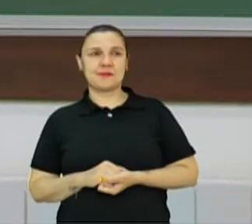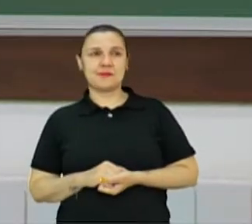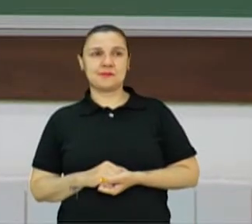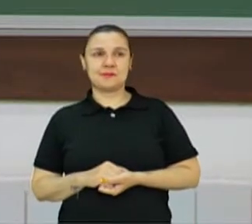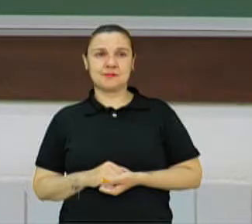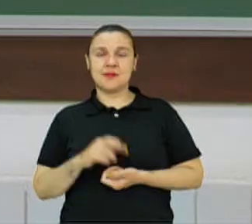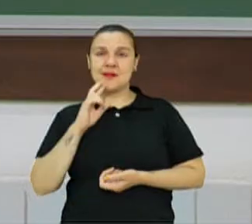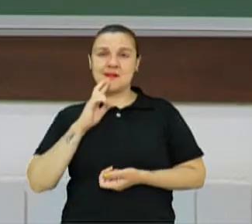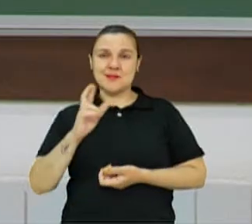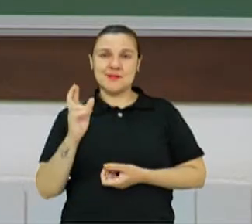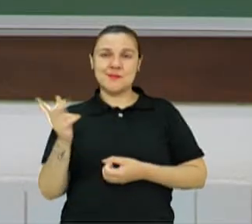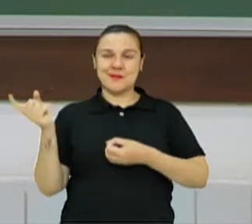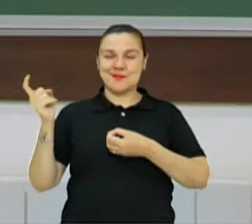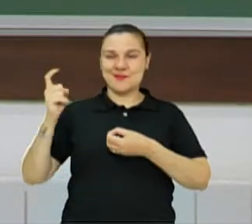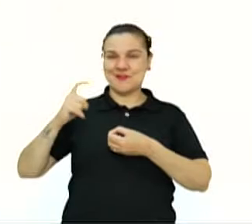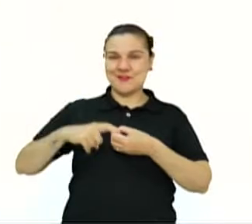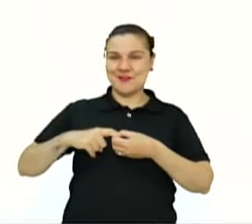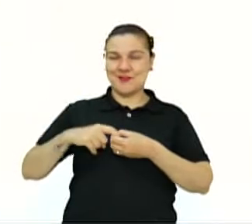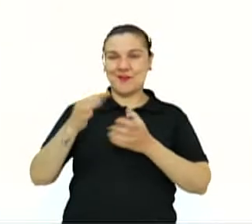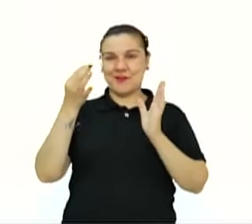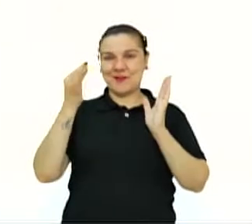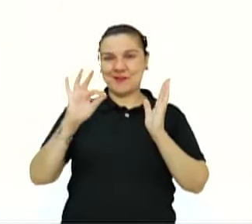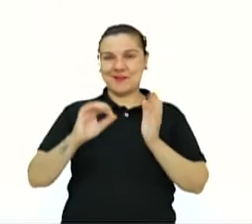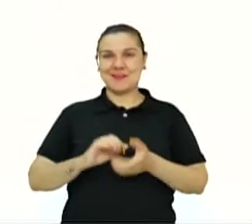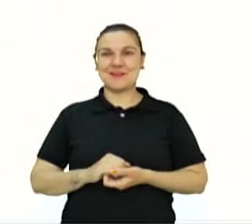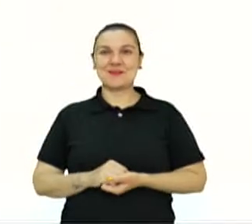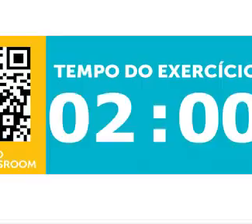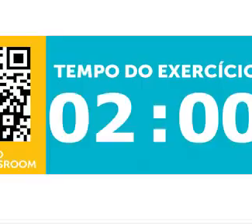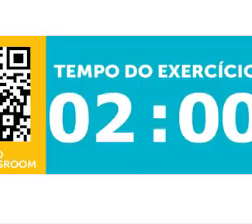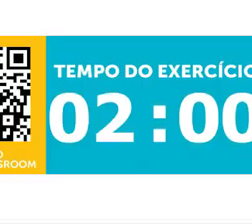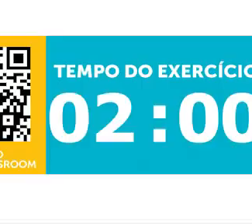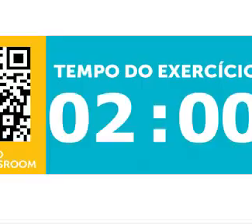aula? Responde aí e eu já volto para a correção.